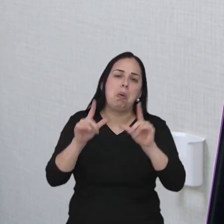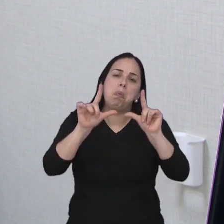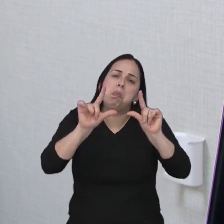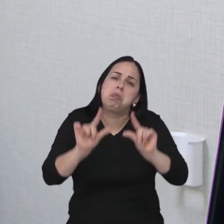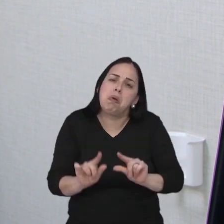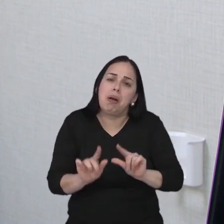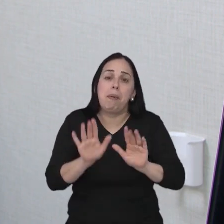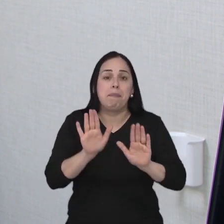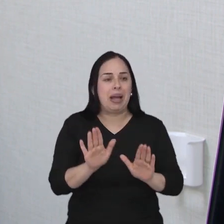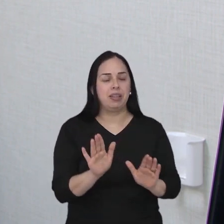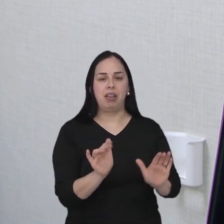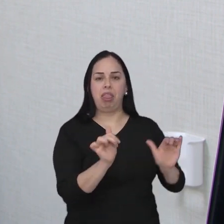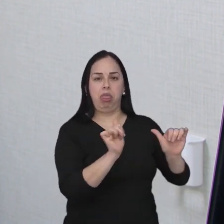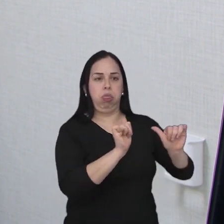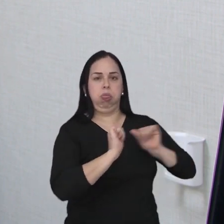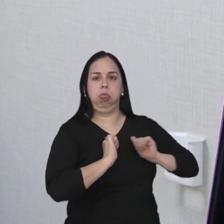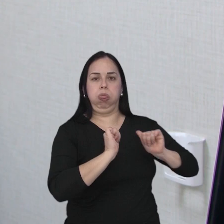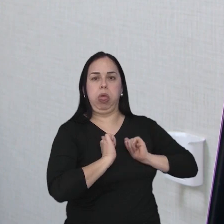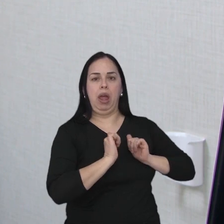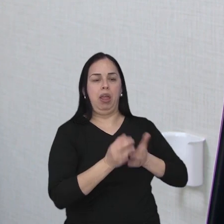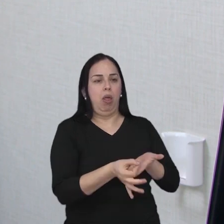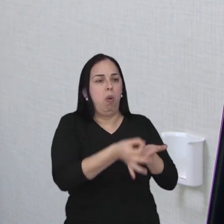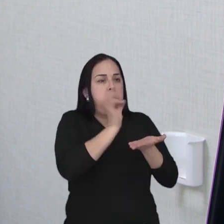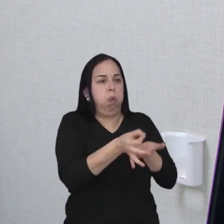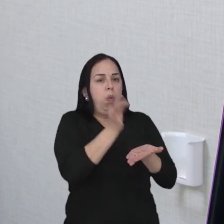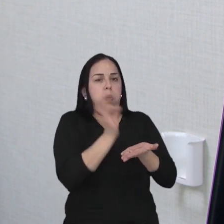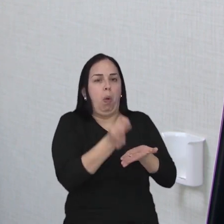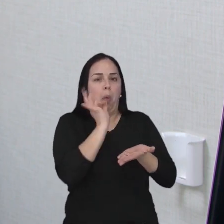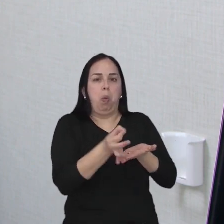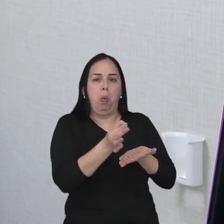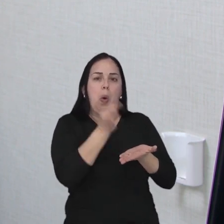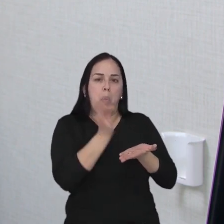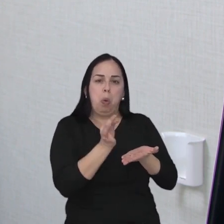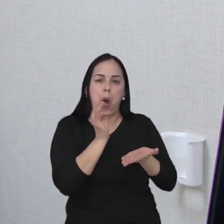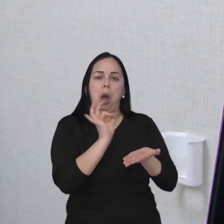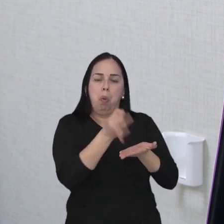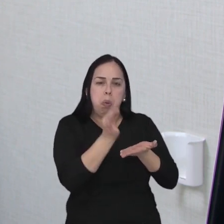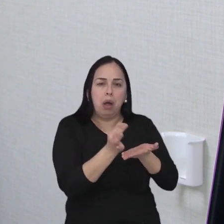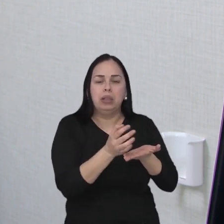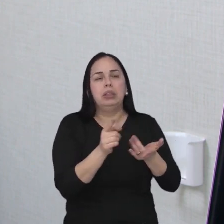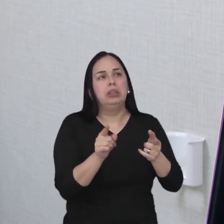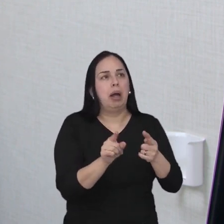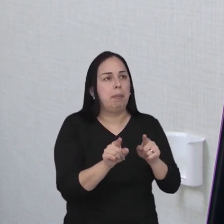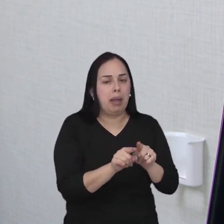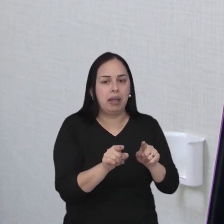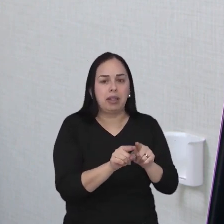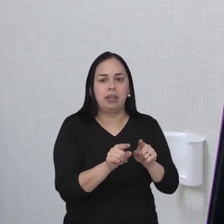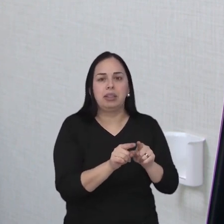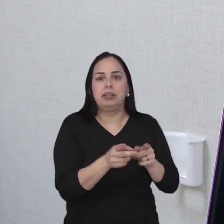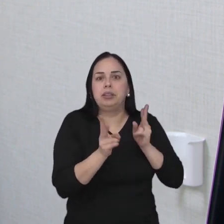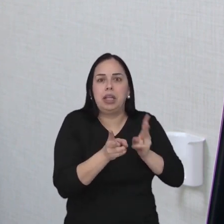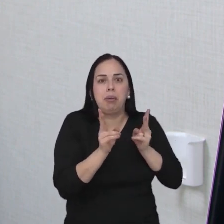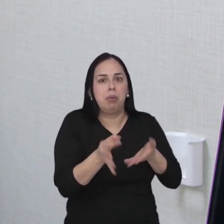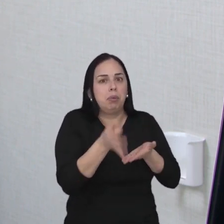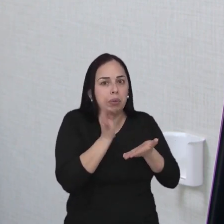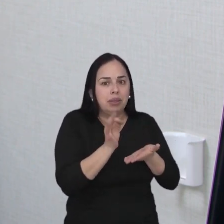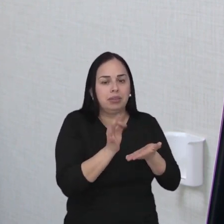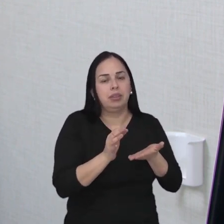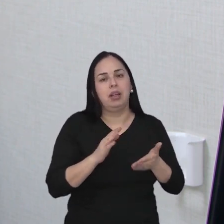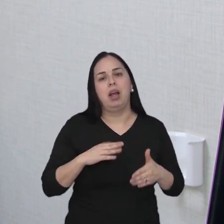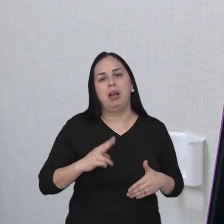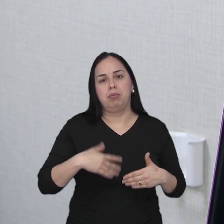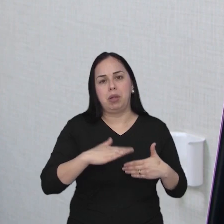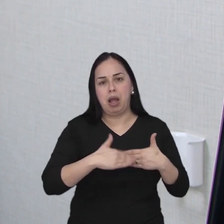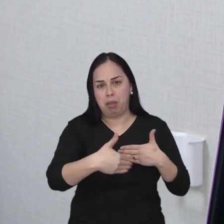ser menores. Mas se você não faz nada disso, toma uma dose muito maior do que essa que eu falei, ou se você toma com uma frequência muito grande, a